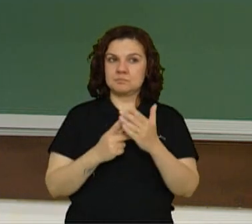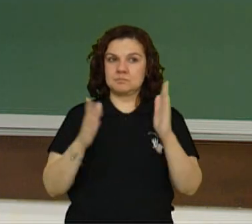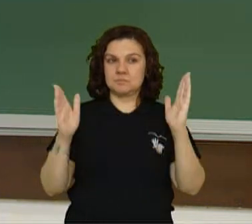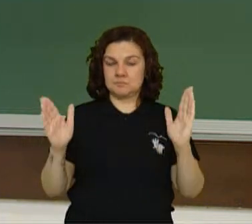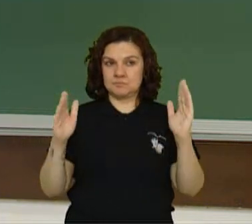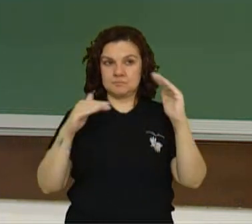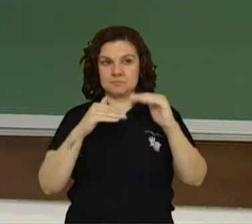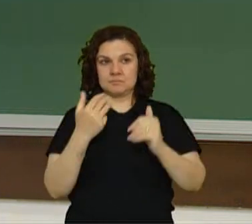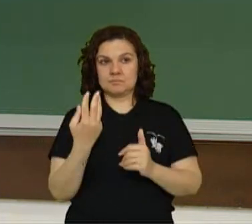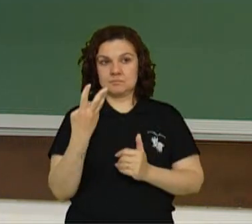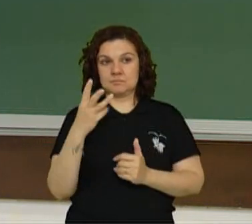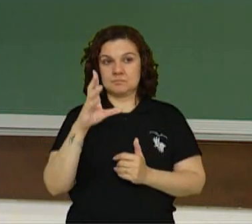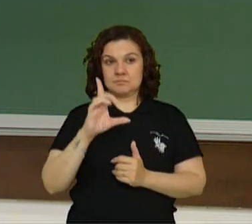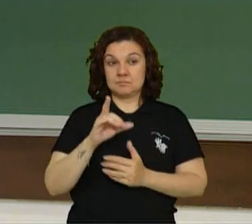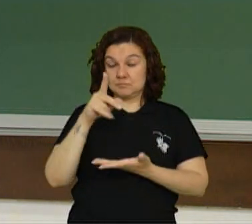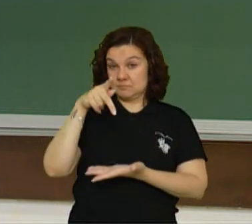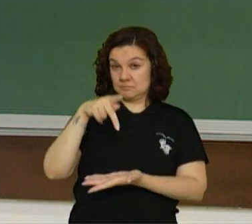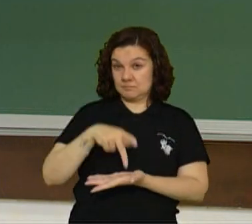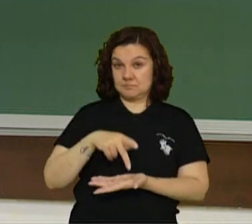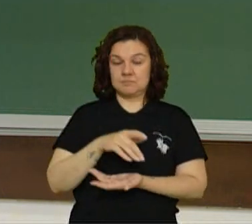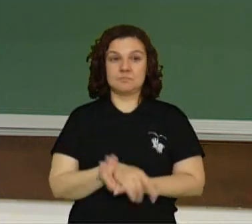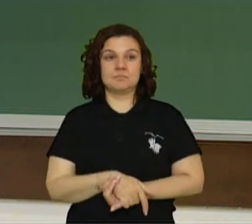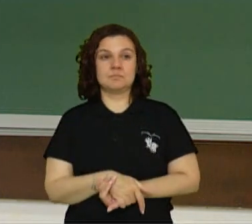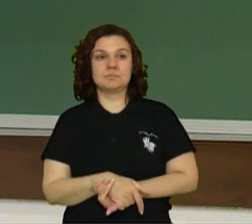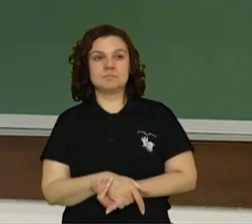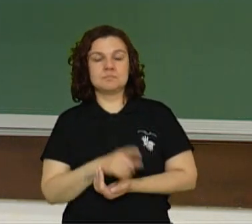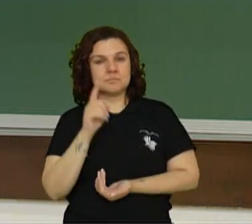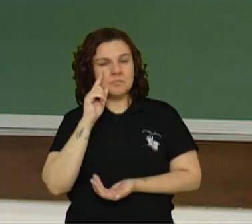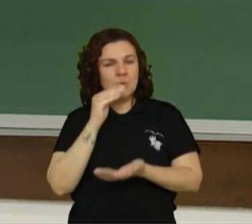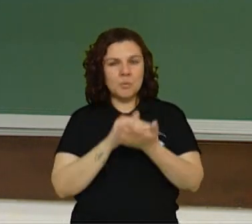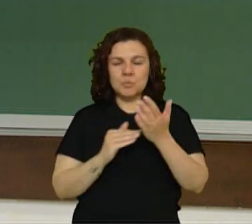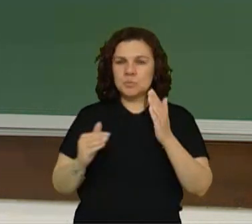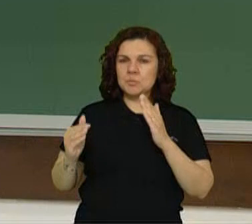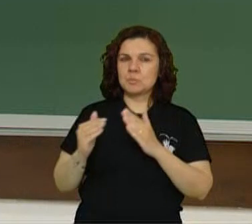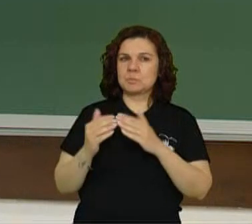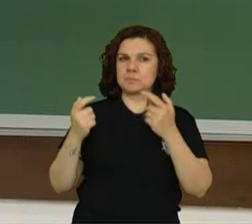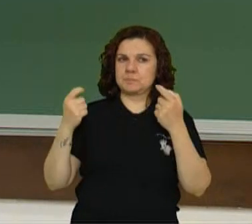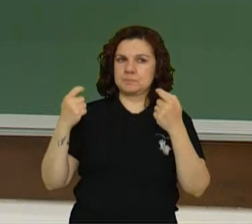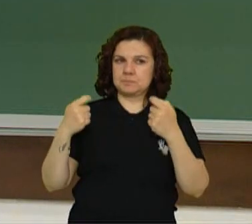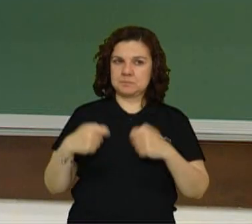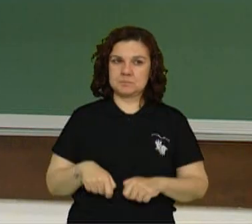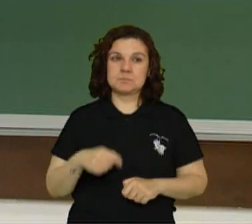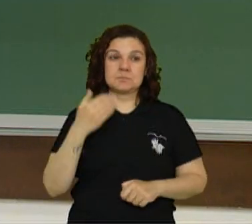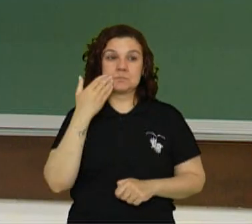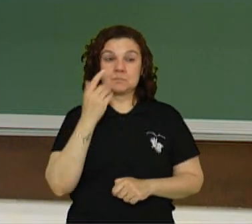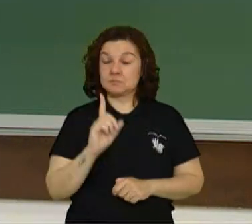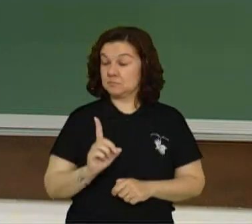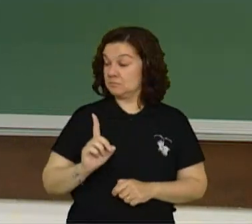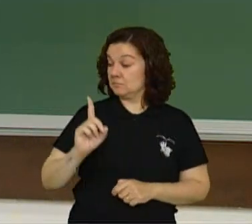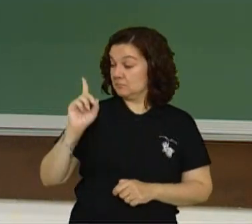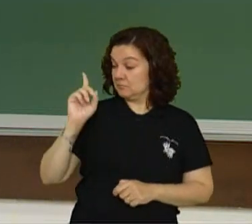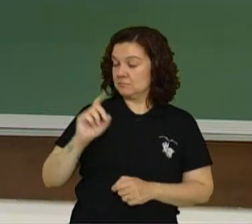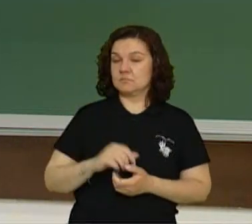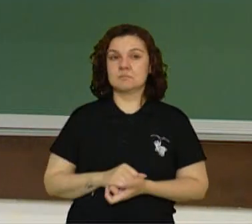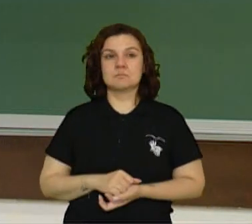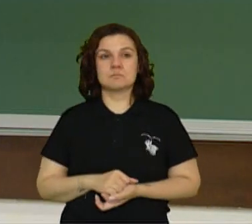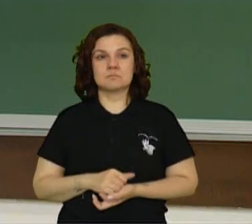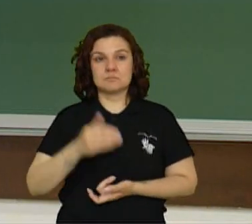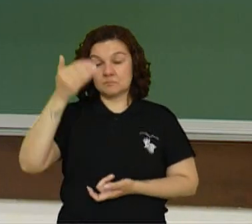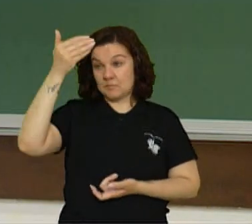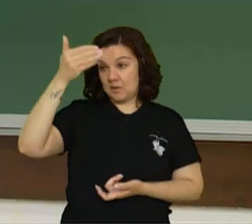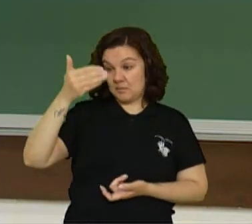modelo tridimensional real? Então, tudo que você precisa saber para resolver esse enunciado